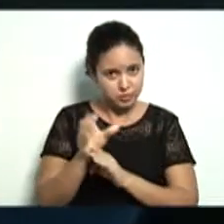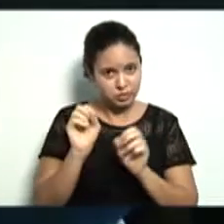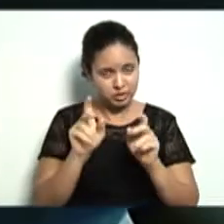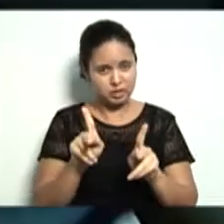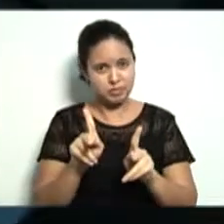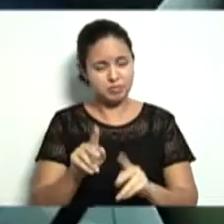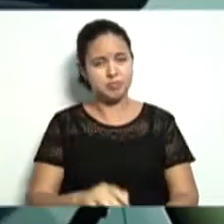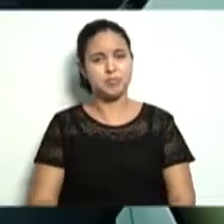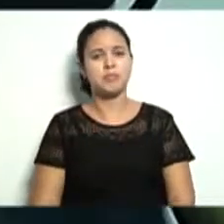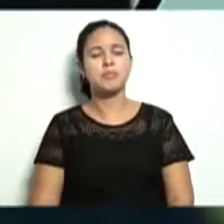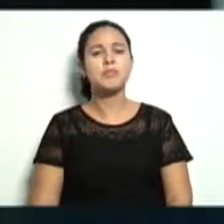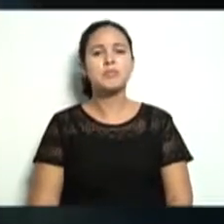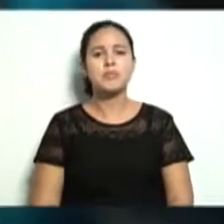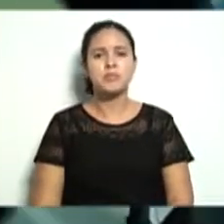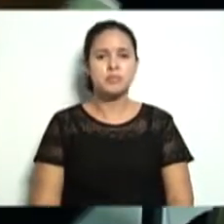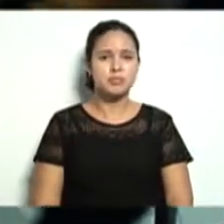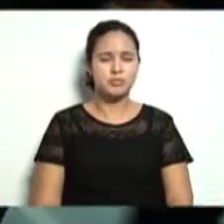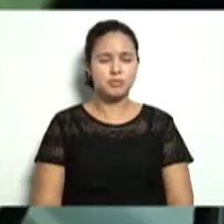Obrigado.